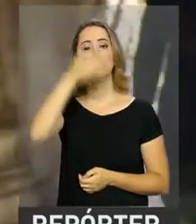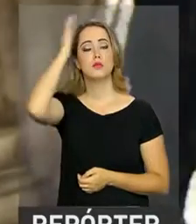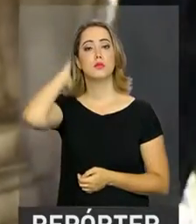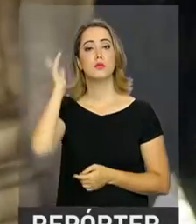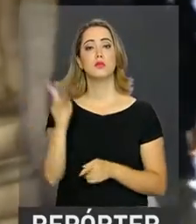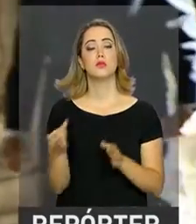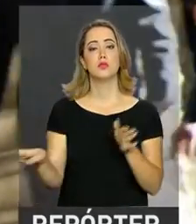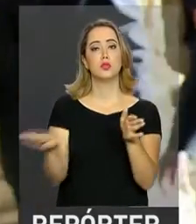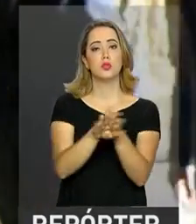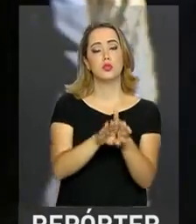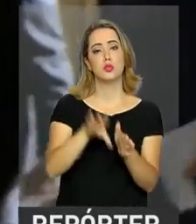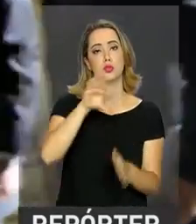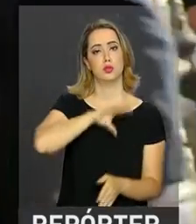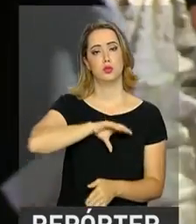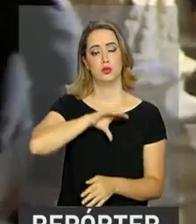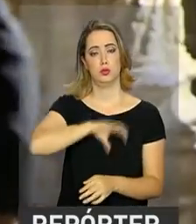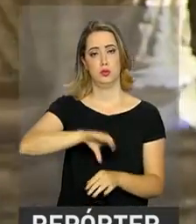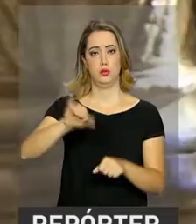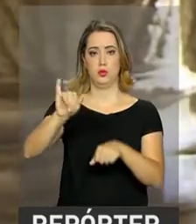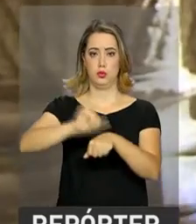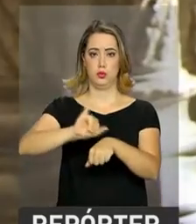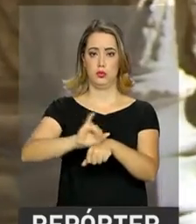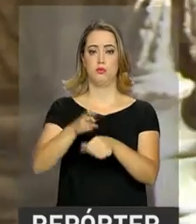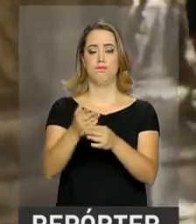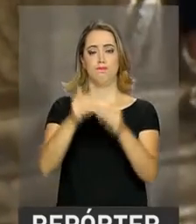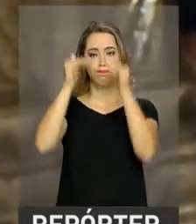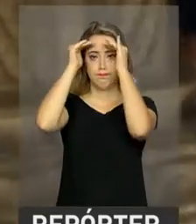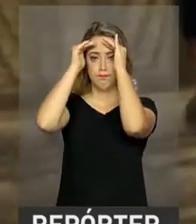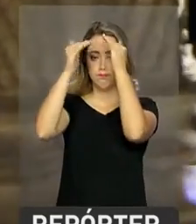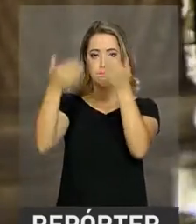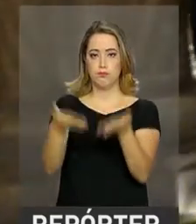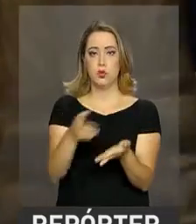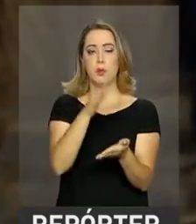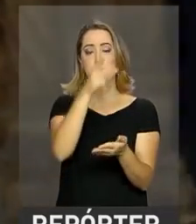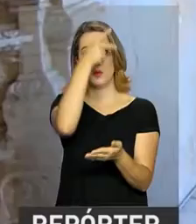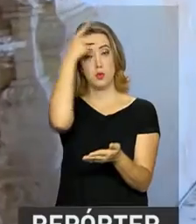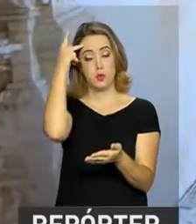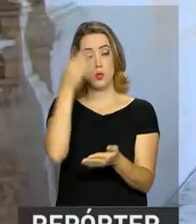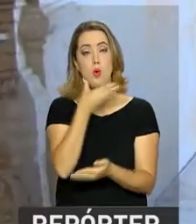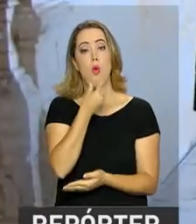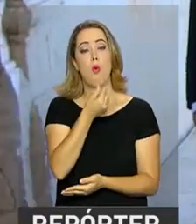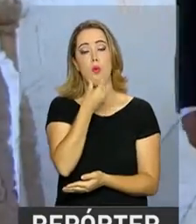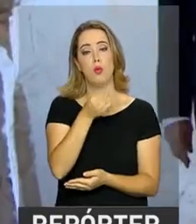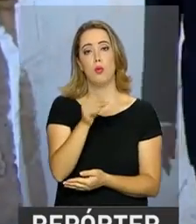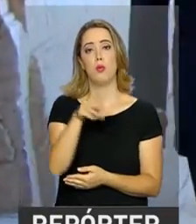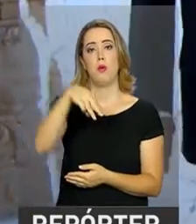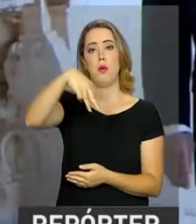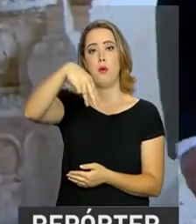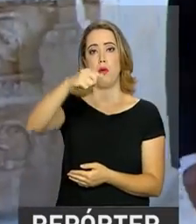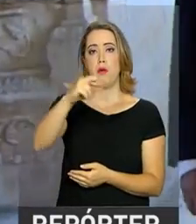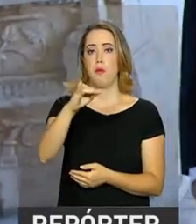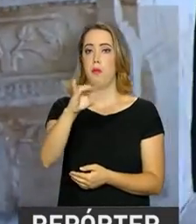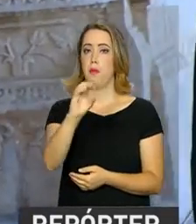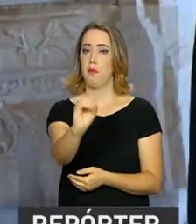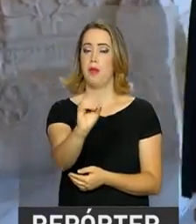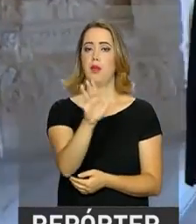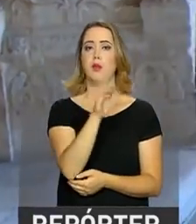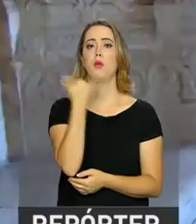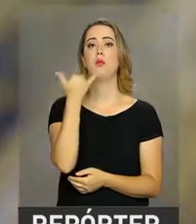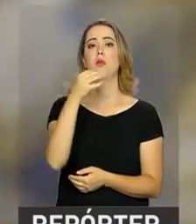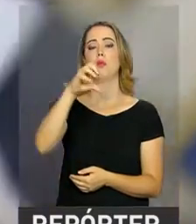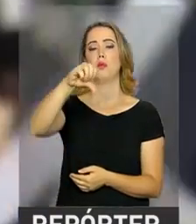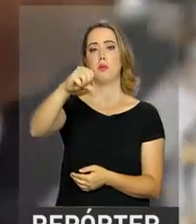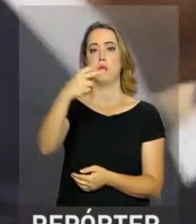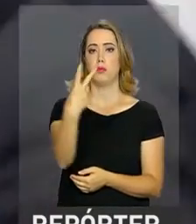para prestar as últimas homenagens ao ex-presidente de portugal mario soares que faleceu no último sábado aos 92 anos